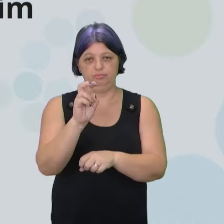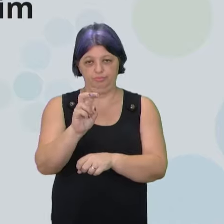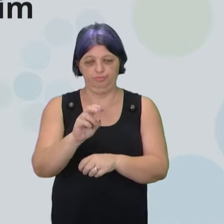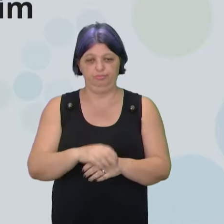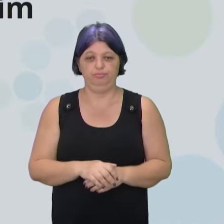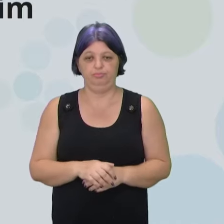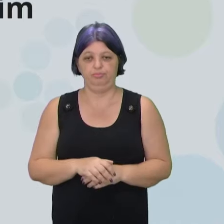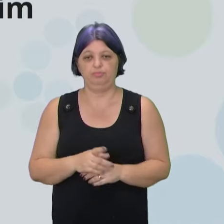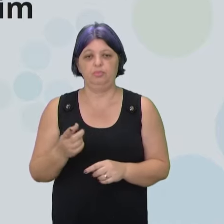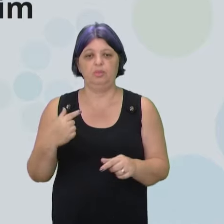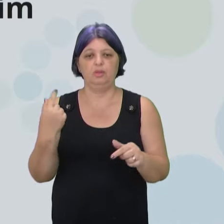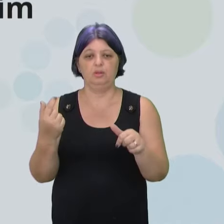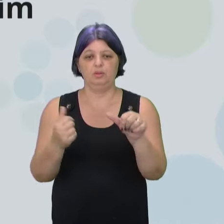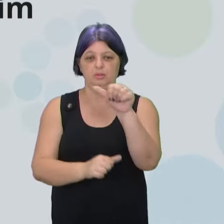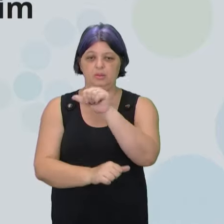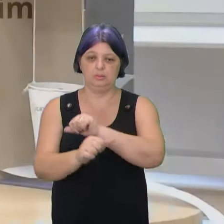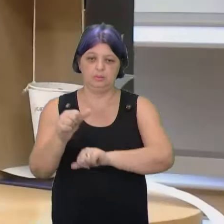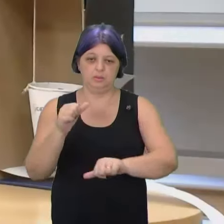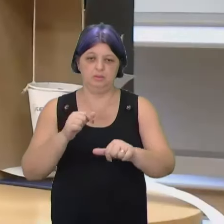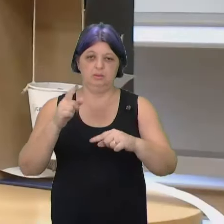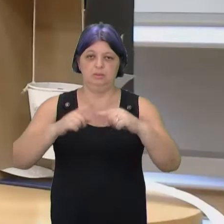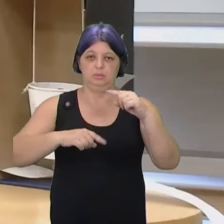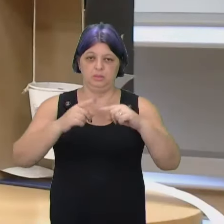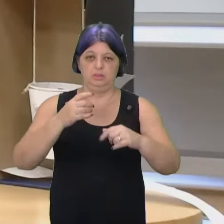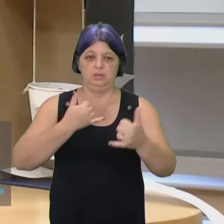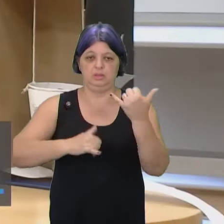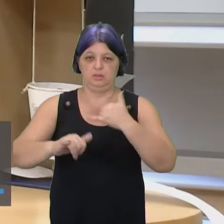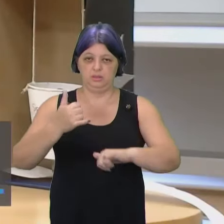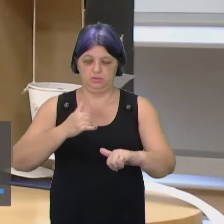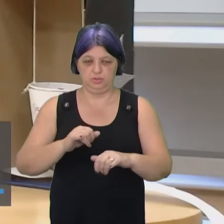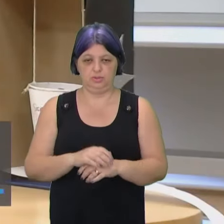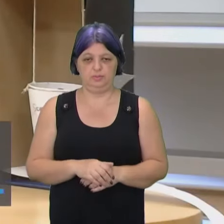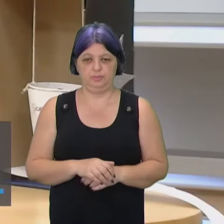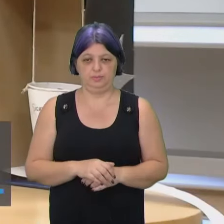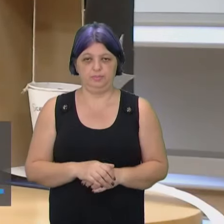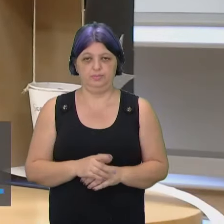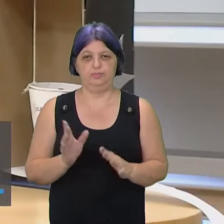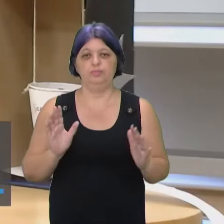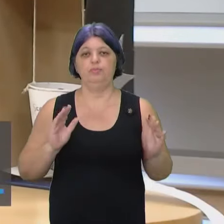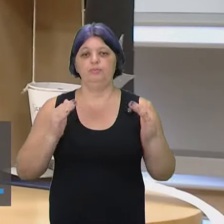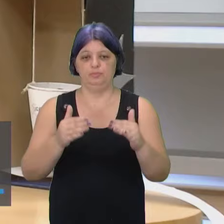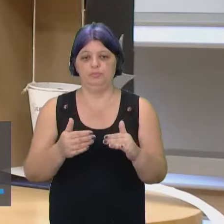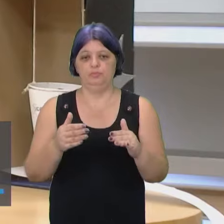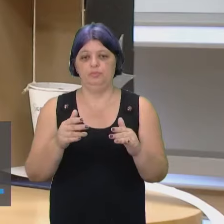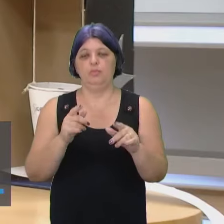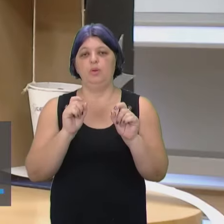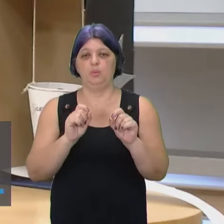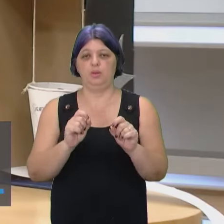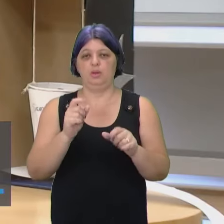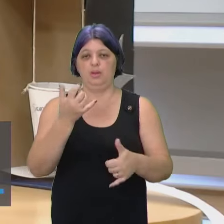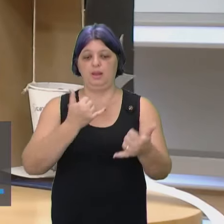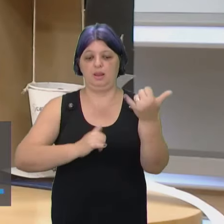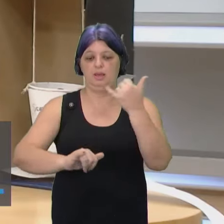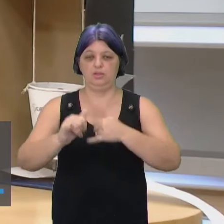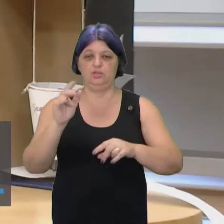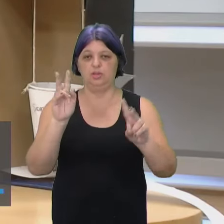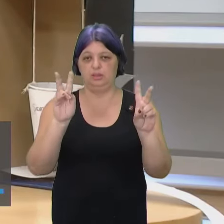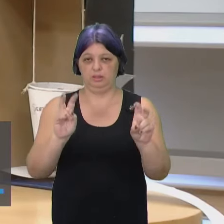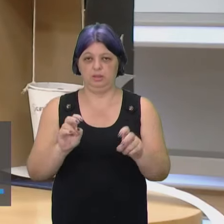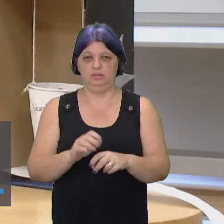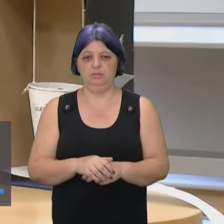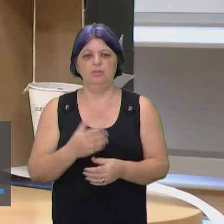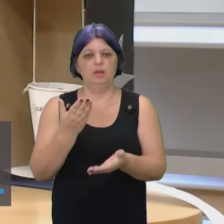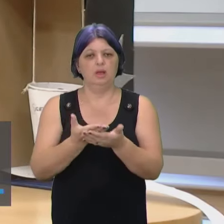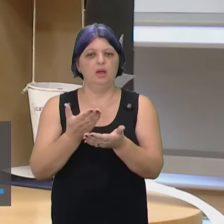no transformação de matéria e energia. Então, nosso foco de estudos aqui é falar um pouquinho sobre energia. Então, eu apresentei para vocês nas